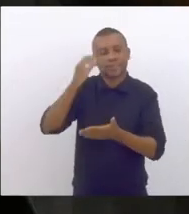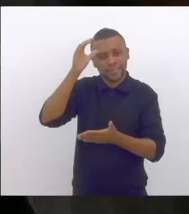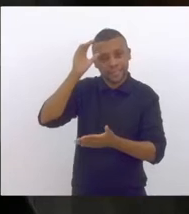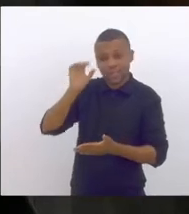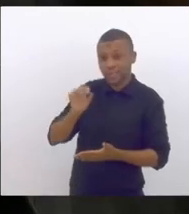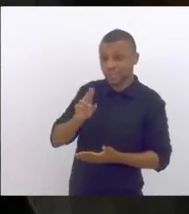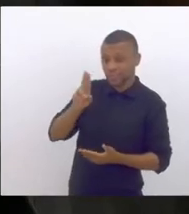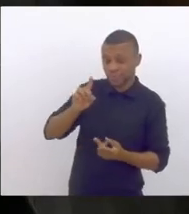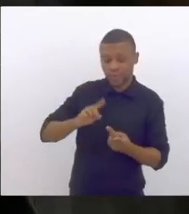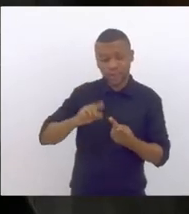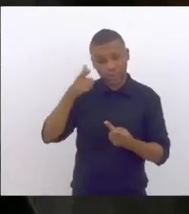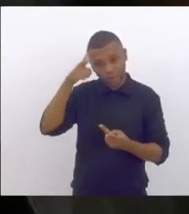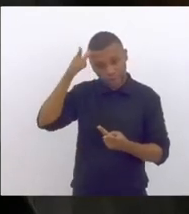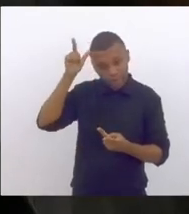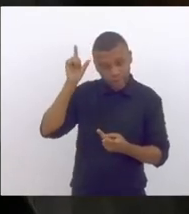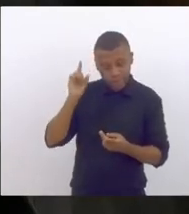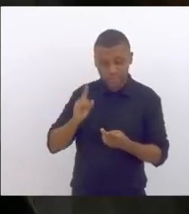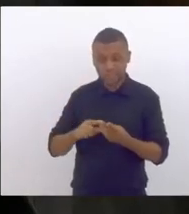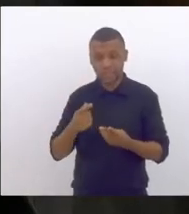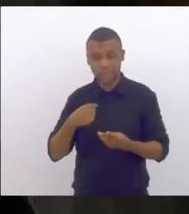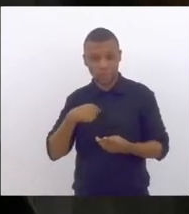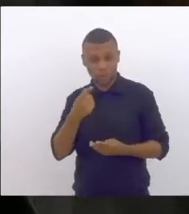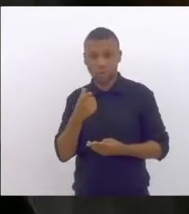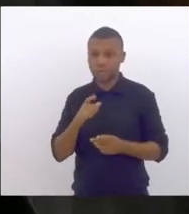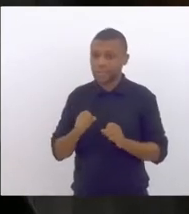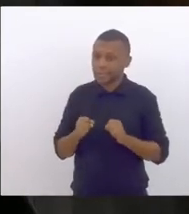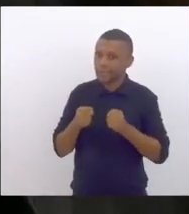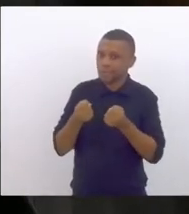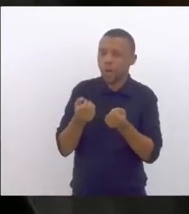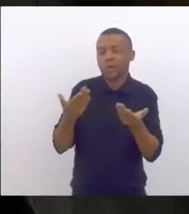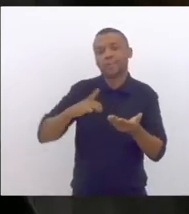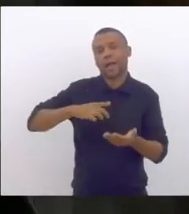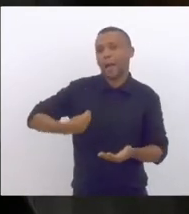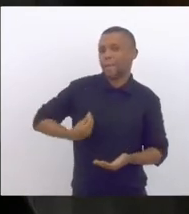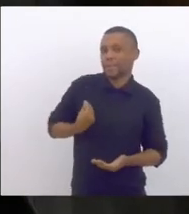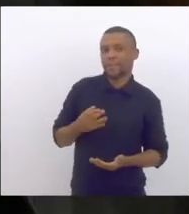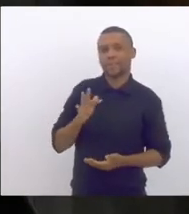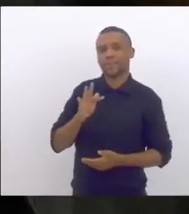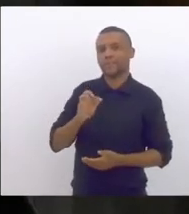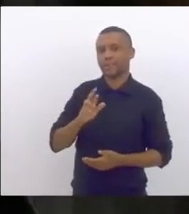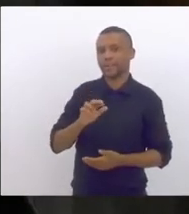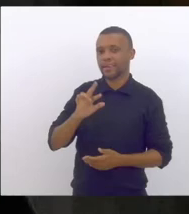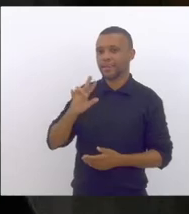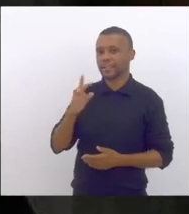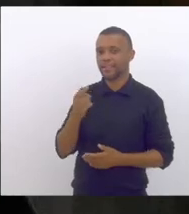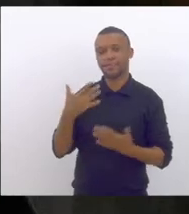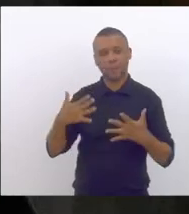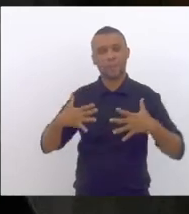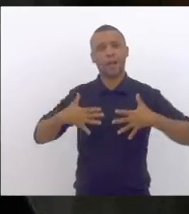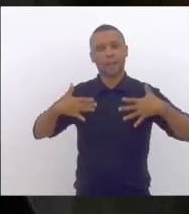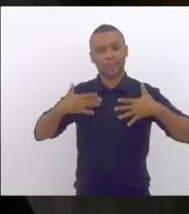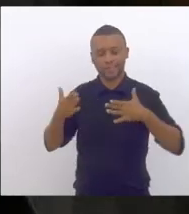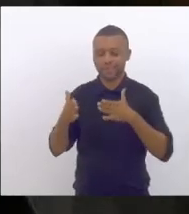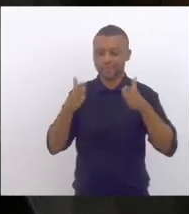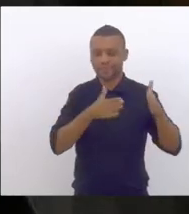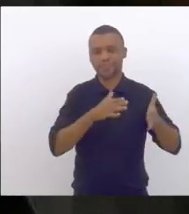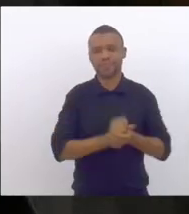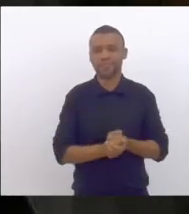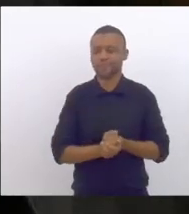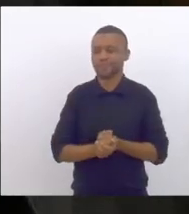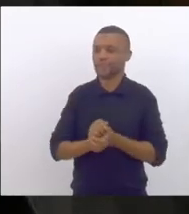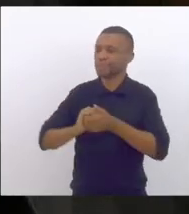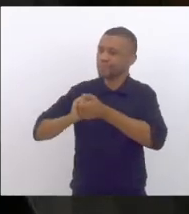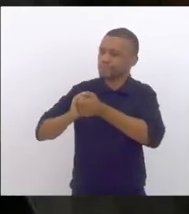os Paulo e eu que seguramos aí o expediente Inicial hoje com a presença do Ferreirinha que alegria Olha é Deputado Luiz Paulo